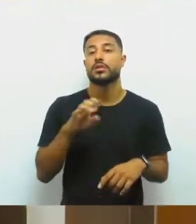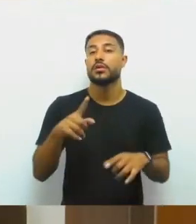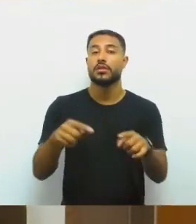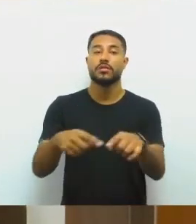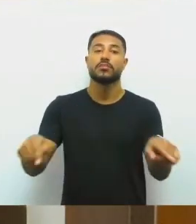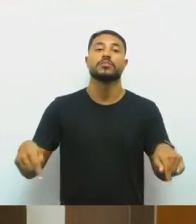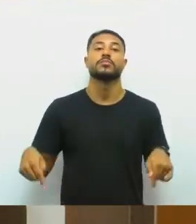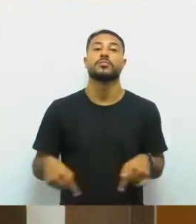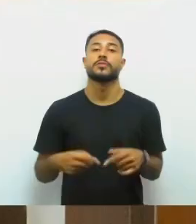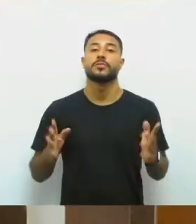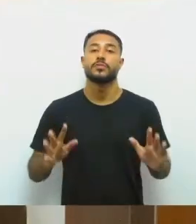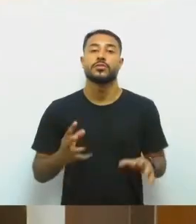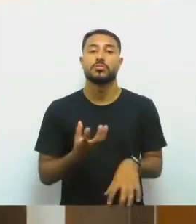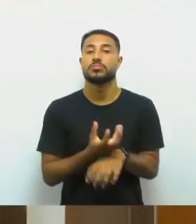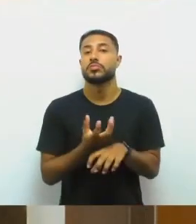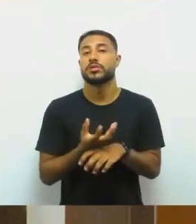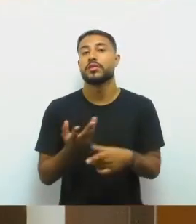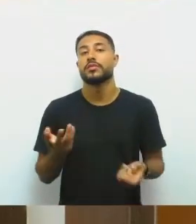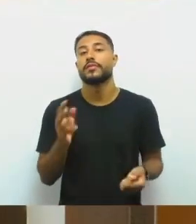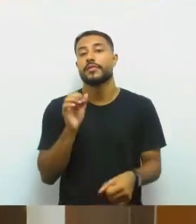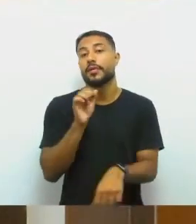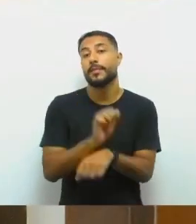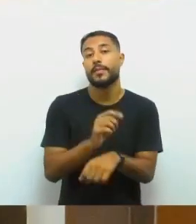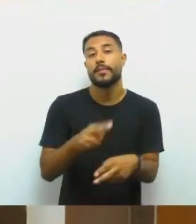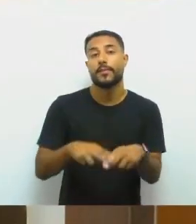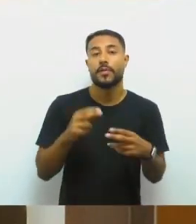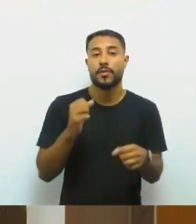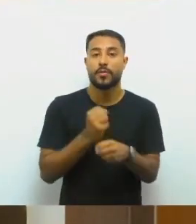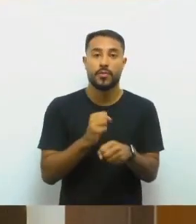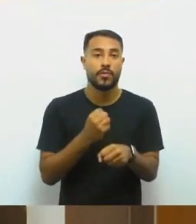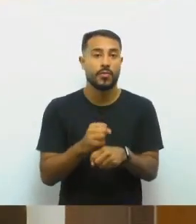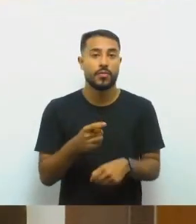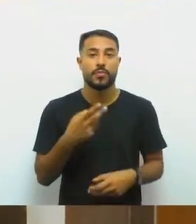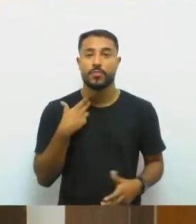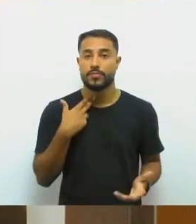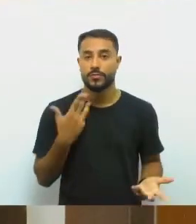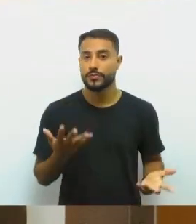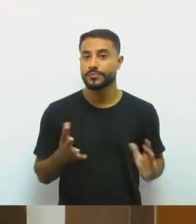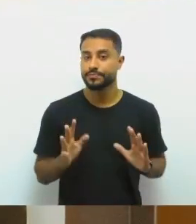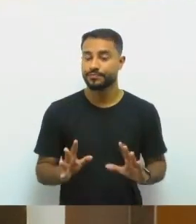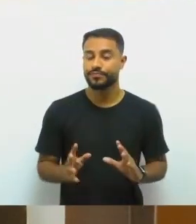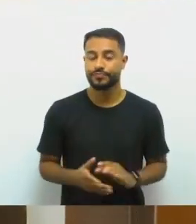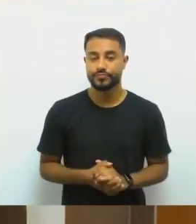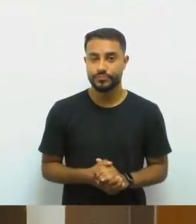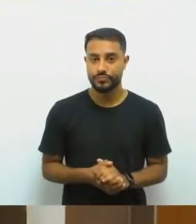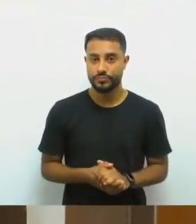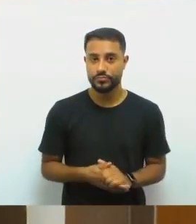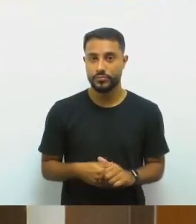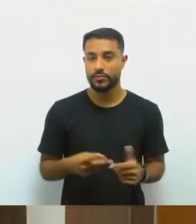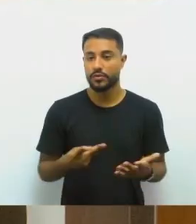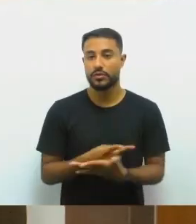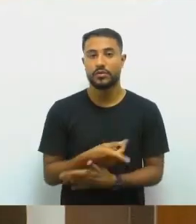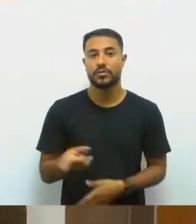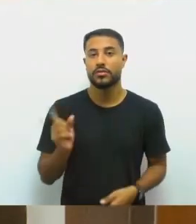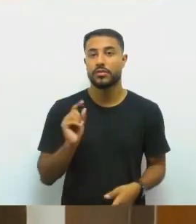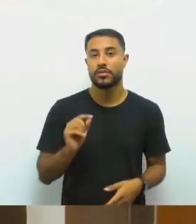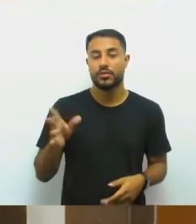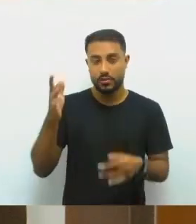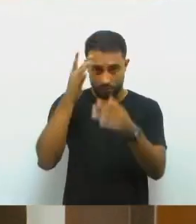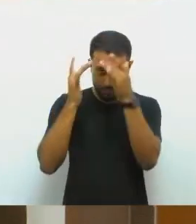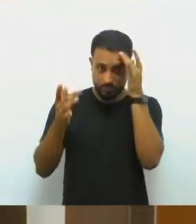nenhuma área de lazer, onde era o campo da praia. O proprietário do terreno pegou o terreno, tirou a iluminação, porque